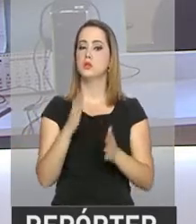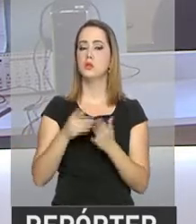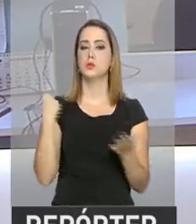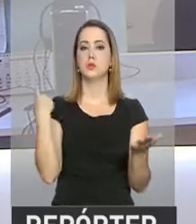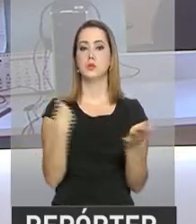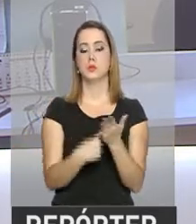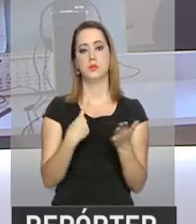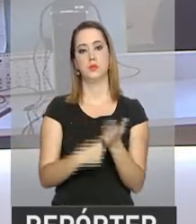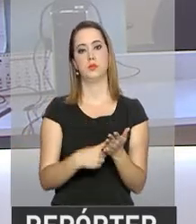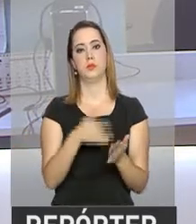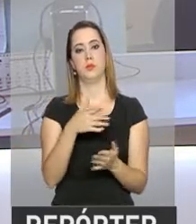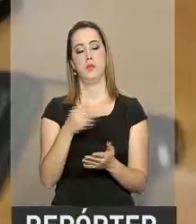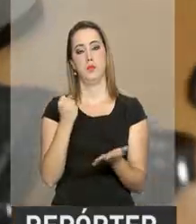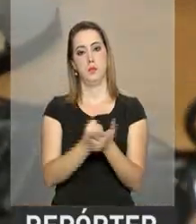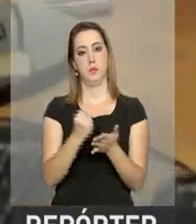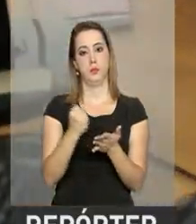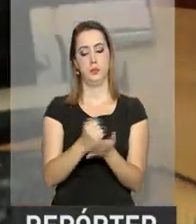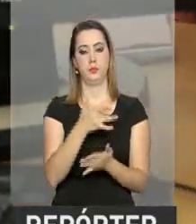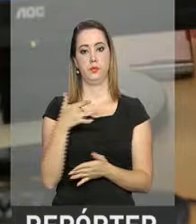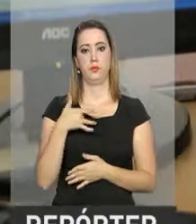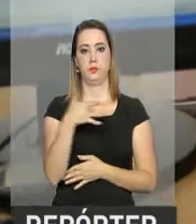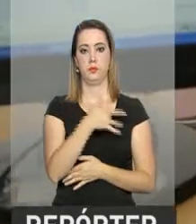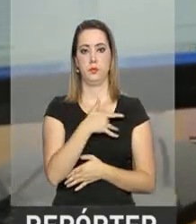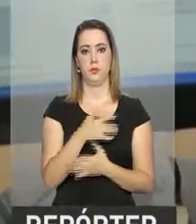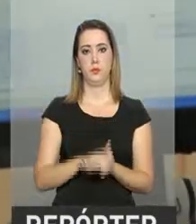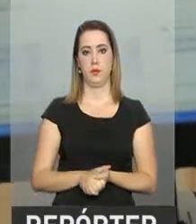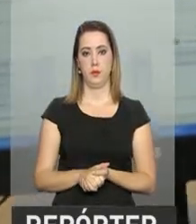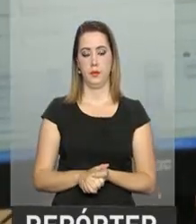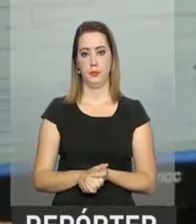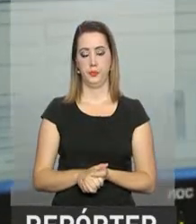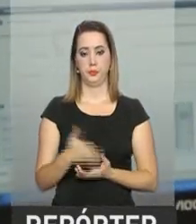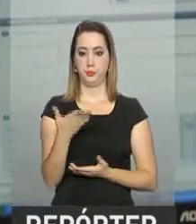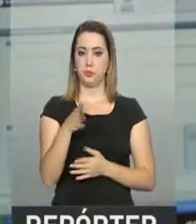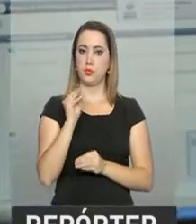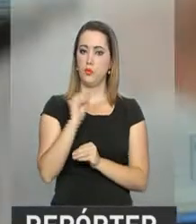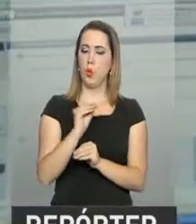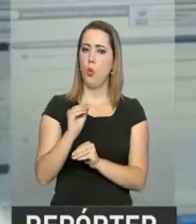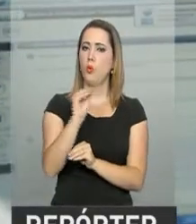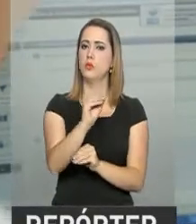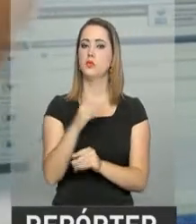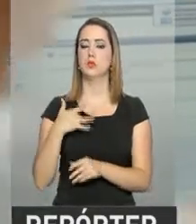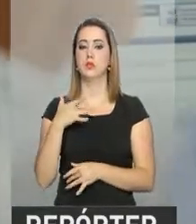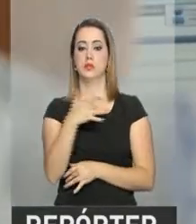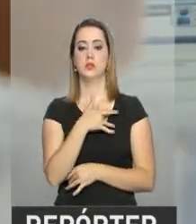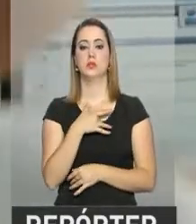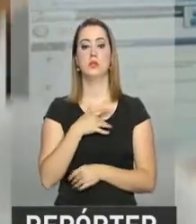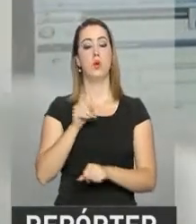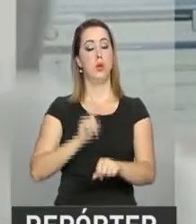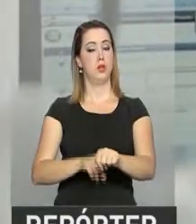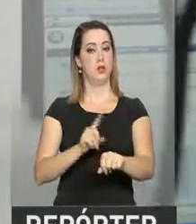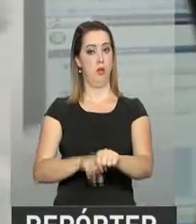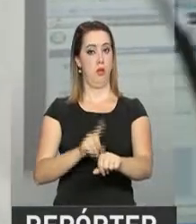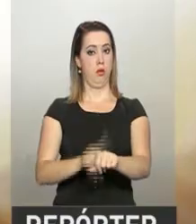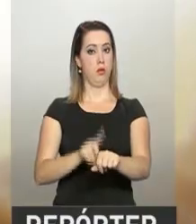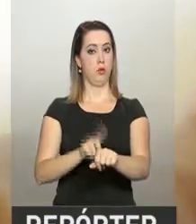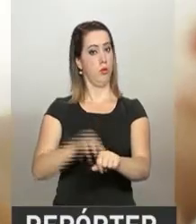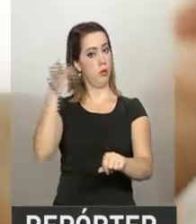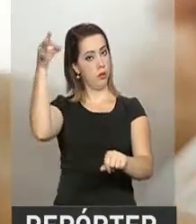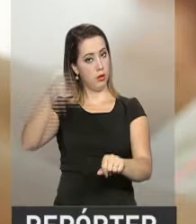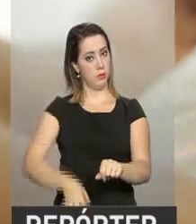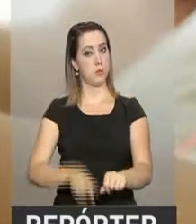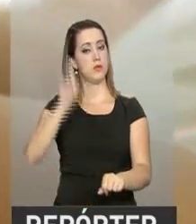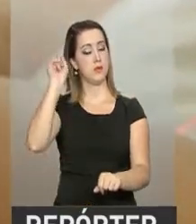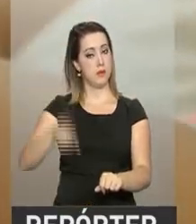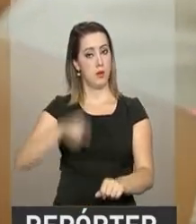pelos planos de saúde. O atendimento às necessidades de saúde dentro do prazo é uma obrigação dos planos